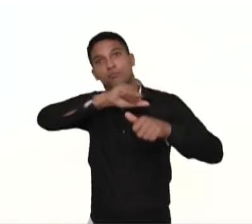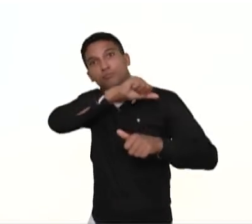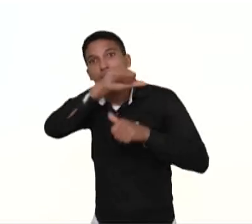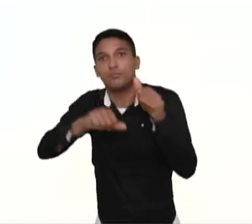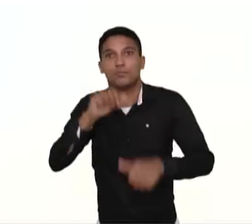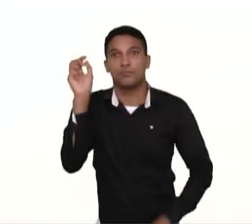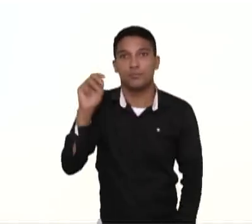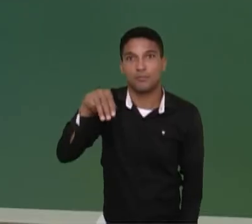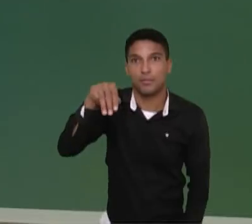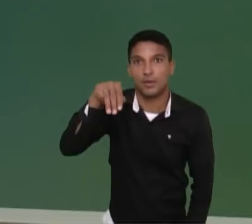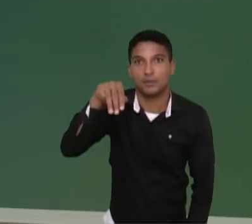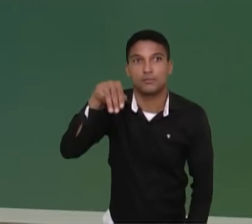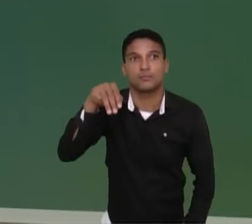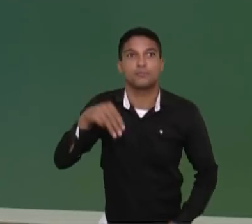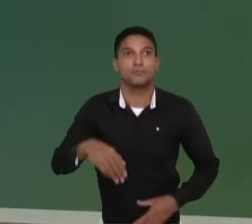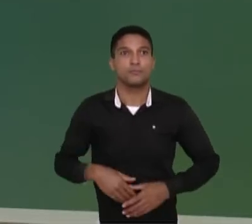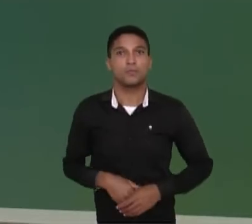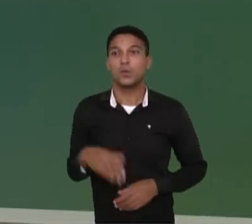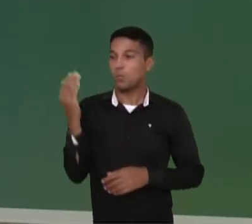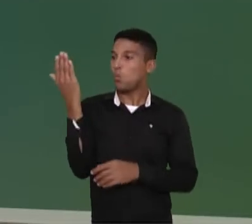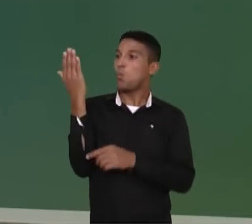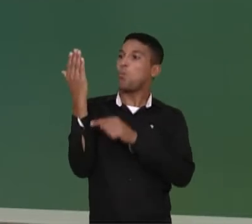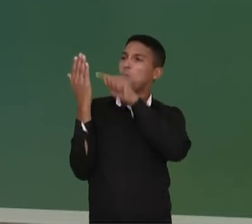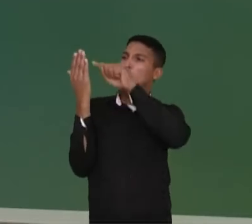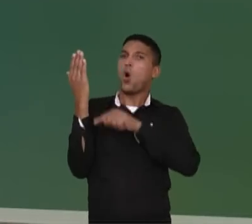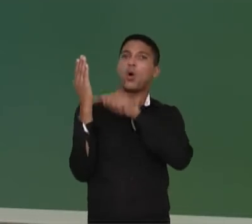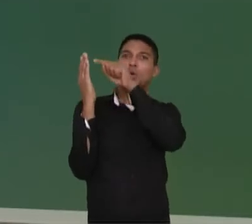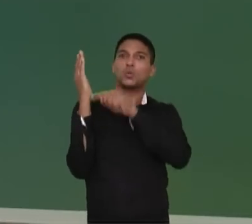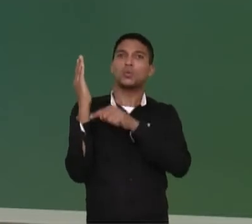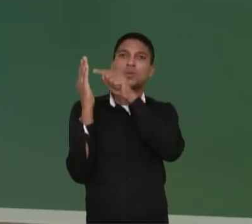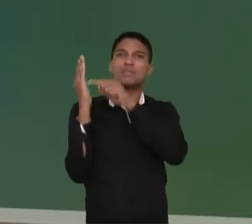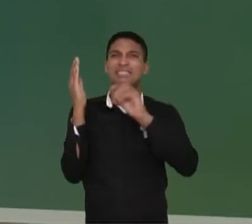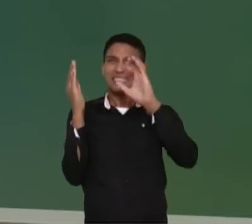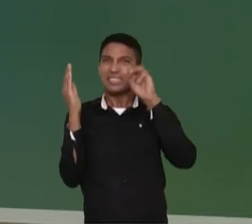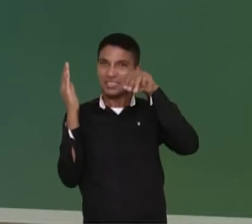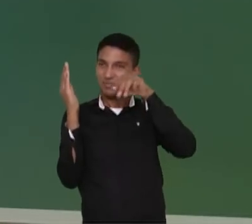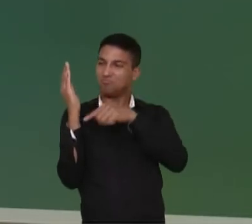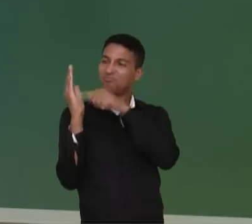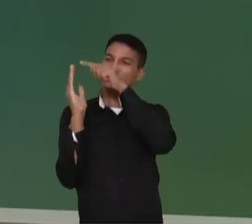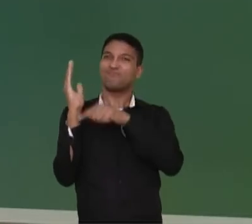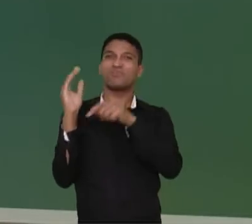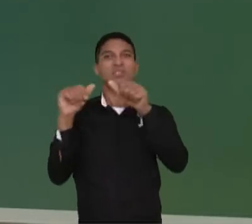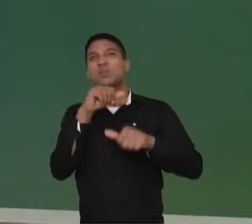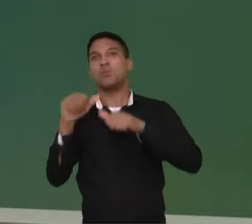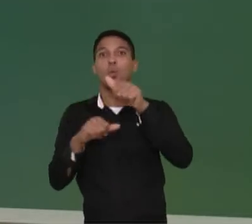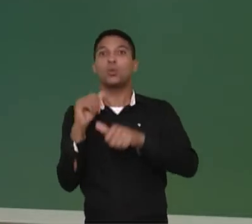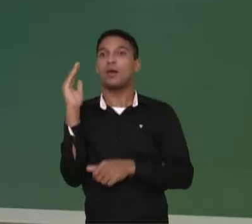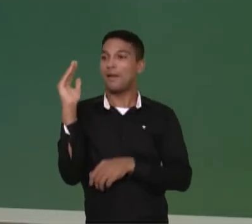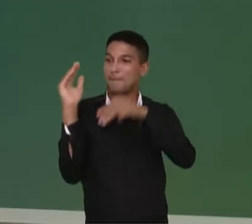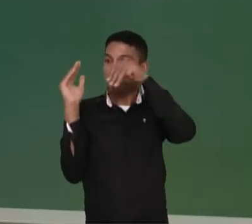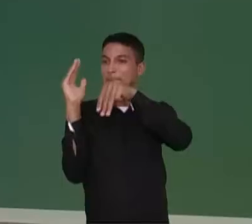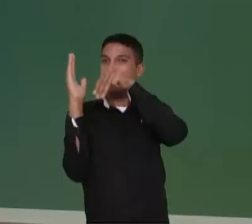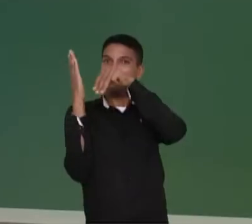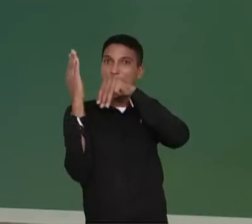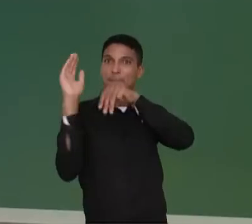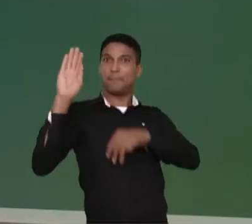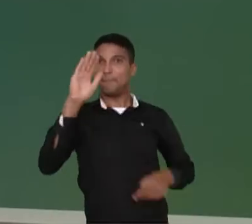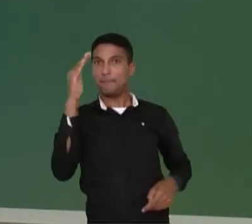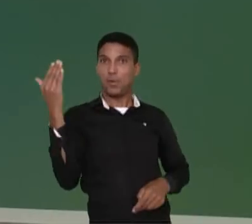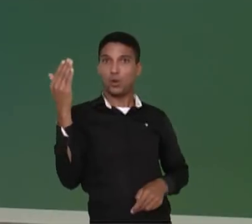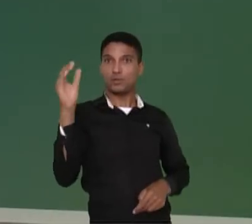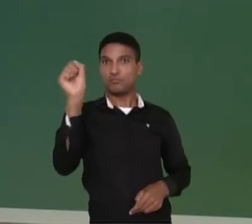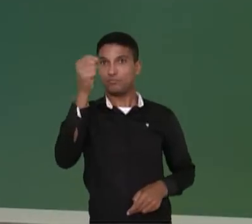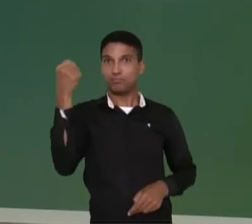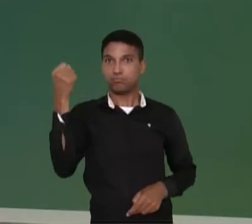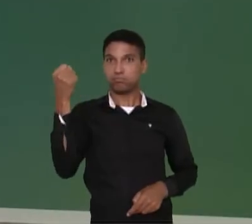até falar do tamanho de uma porta, mas o ideal é que você utilize a conversão para metros. Então, a altura